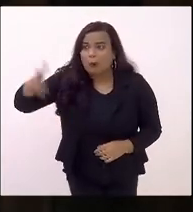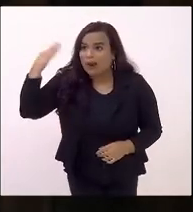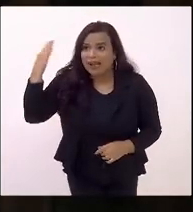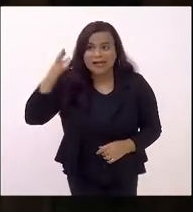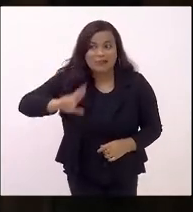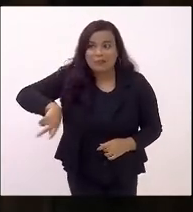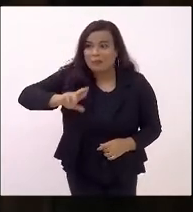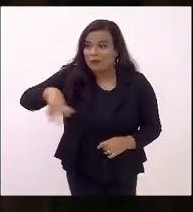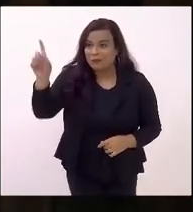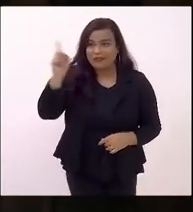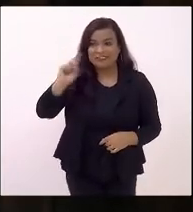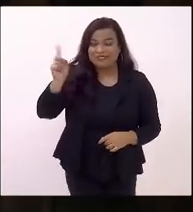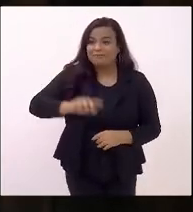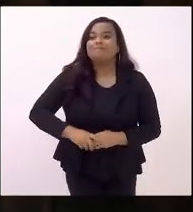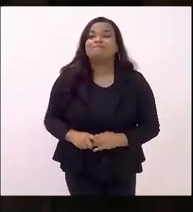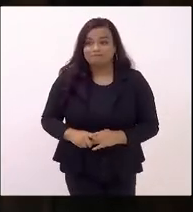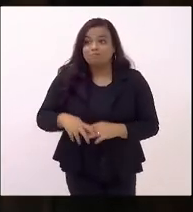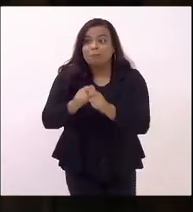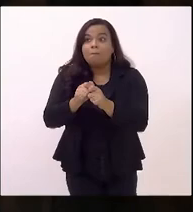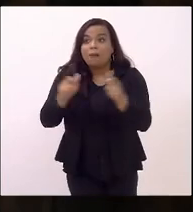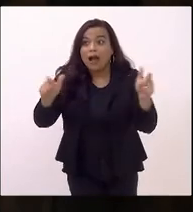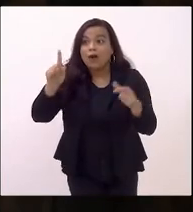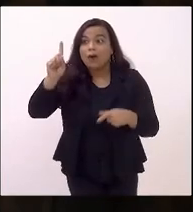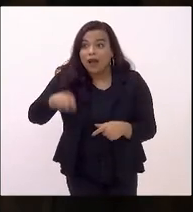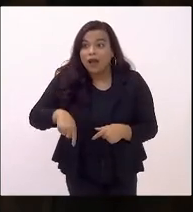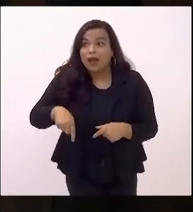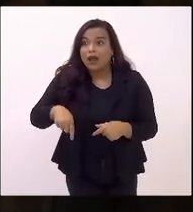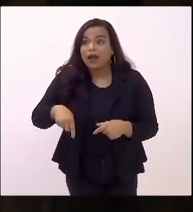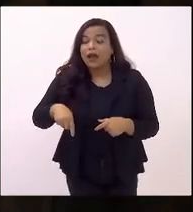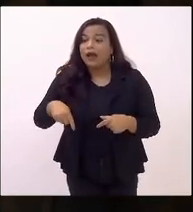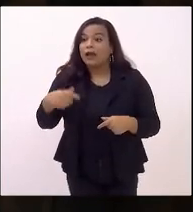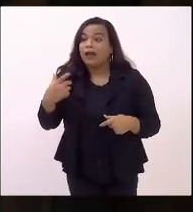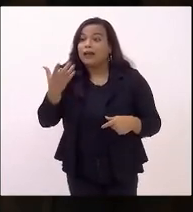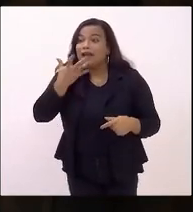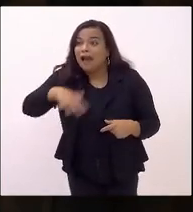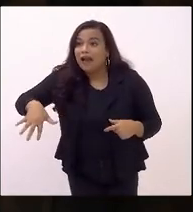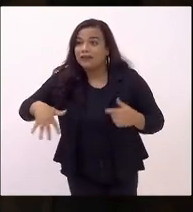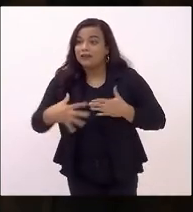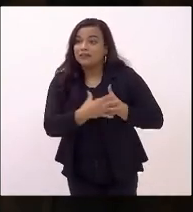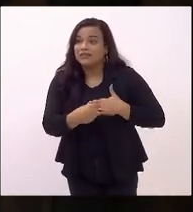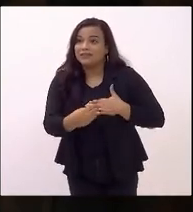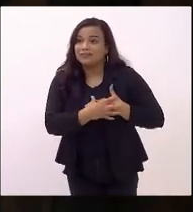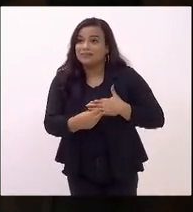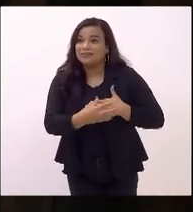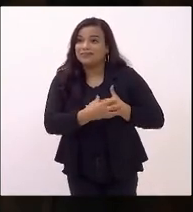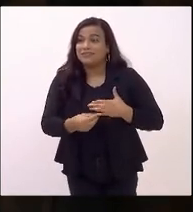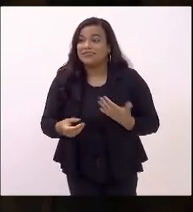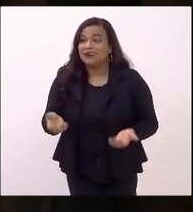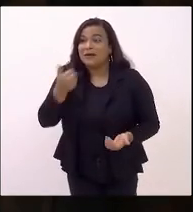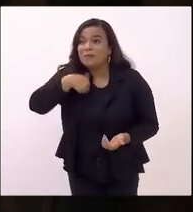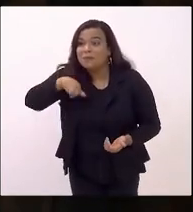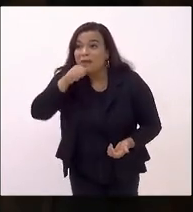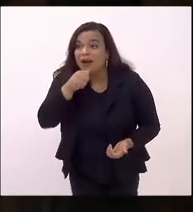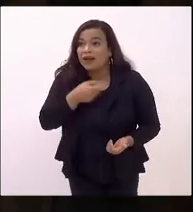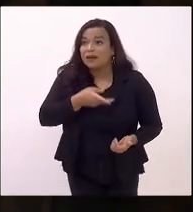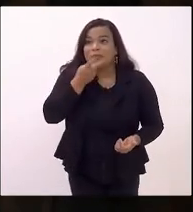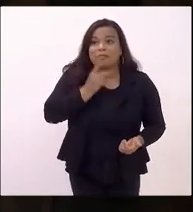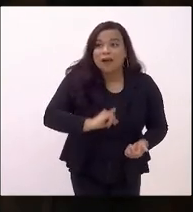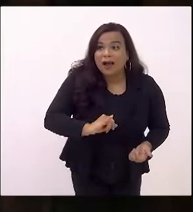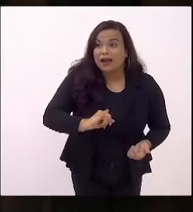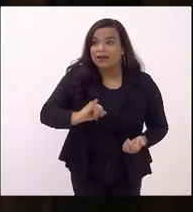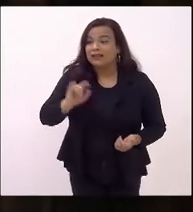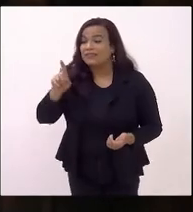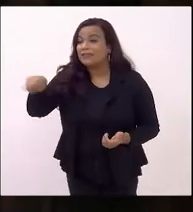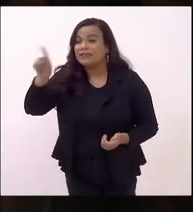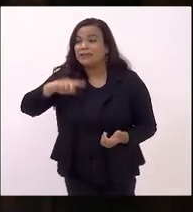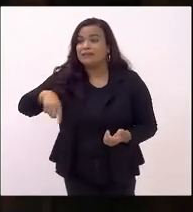era. A maioria eram de pessoas que eram filhos de mãe solteira, empregado doméstico. Ou a mãe morreu, o pai ficou com todo